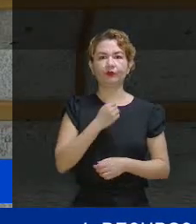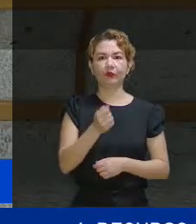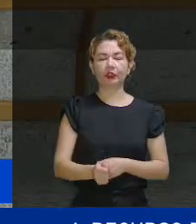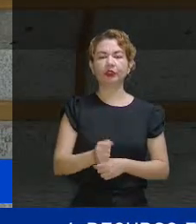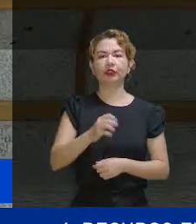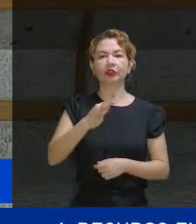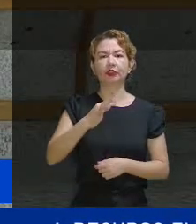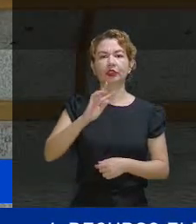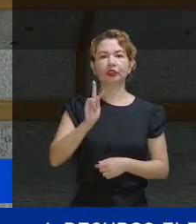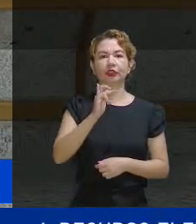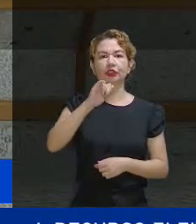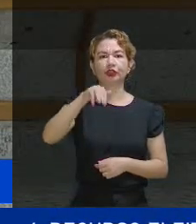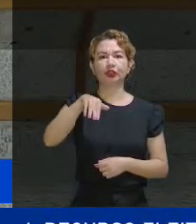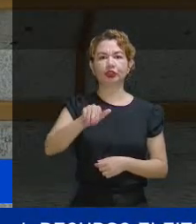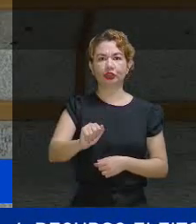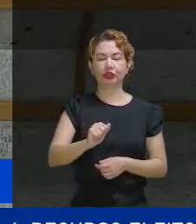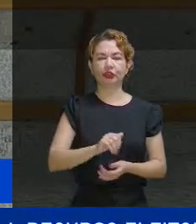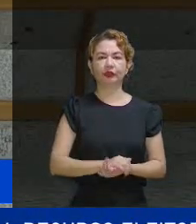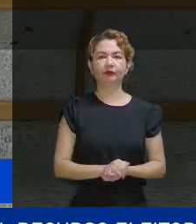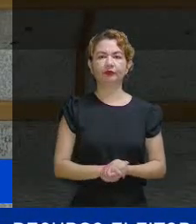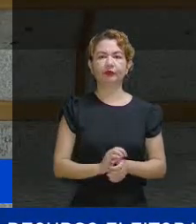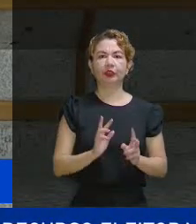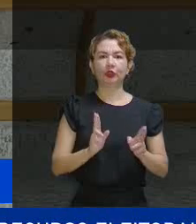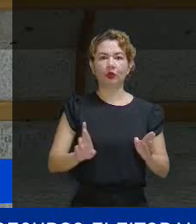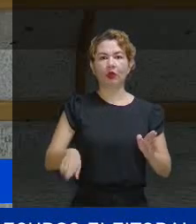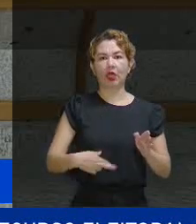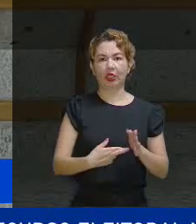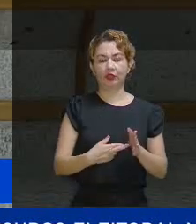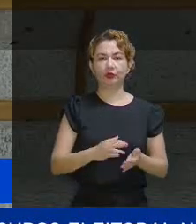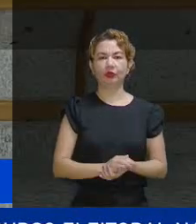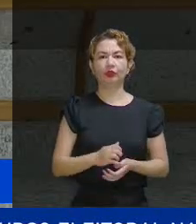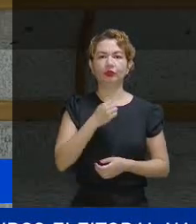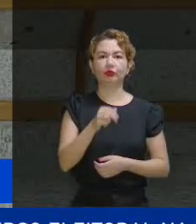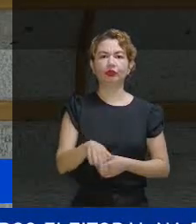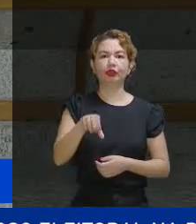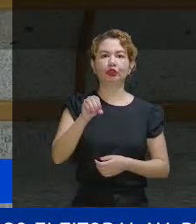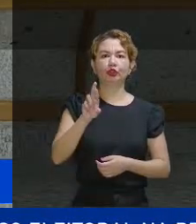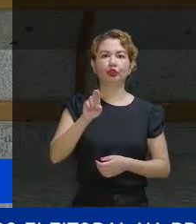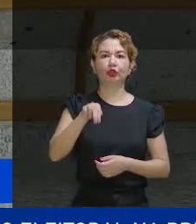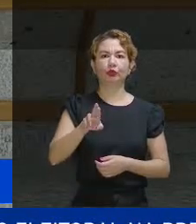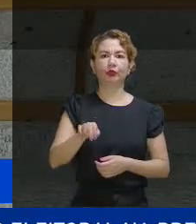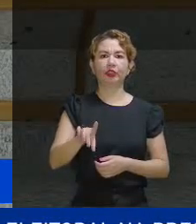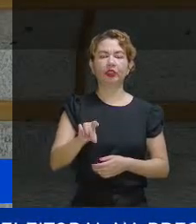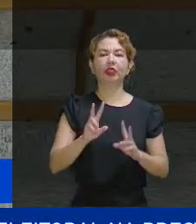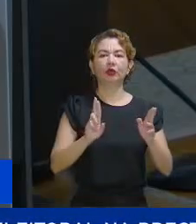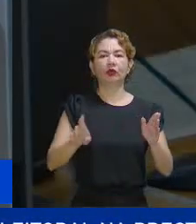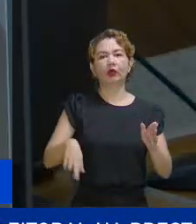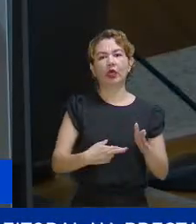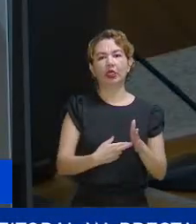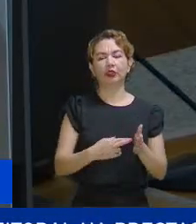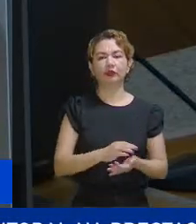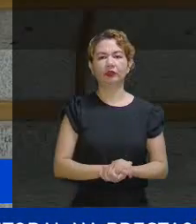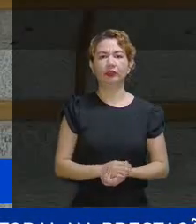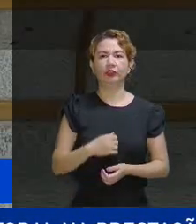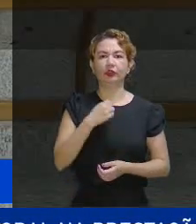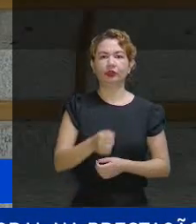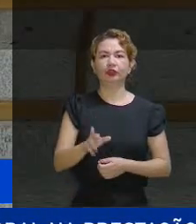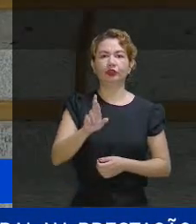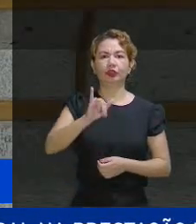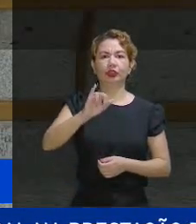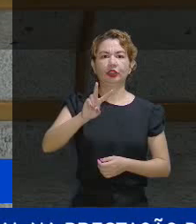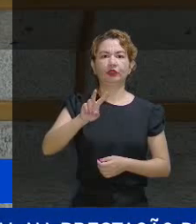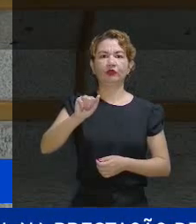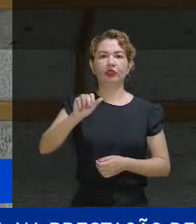Juíza Tina Souza. Com o relator, presidente. Luiz Normandi Souza. Eu também voto com o relator. Luiz